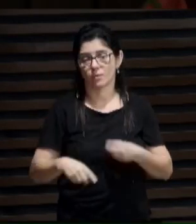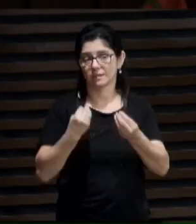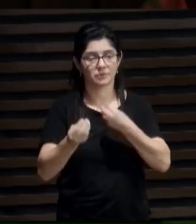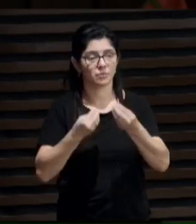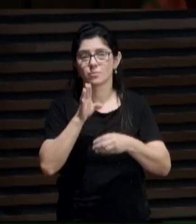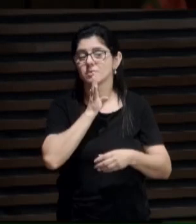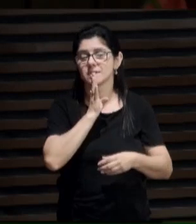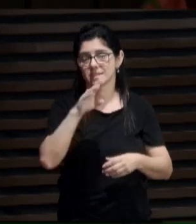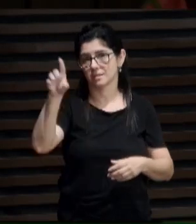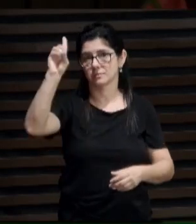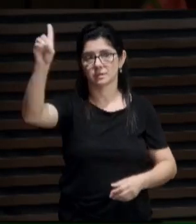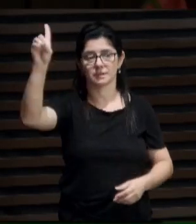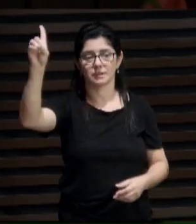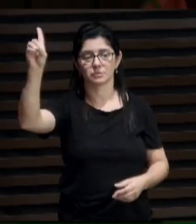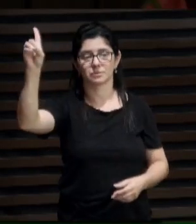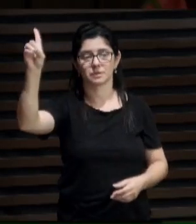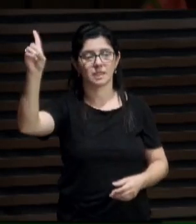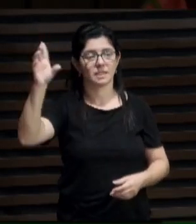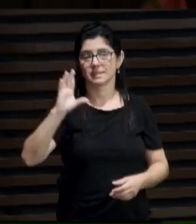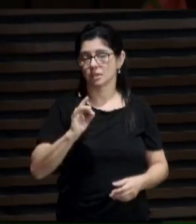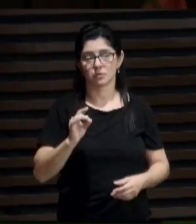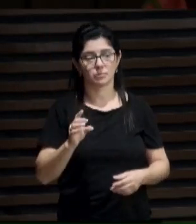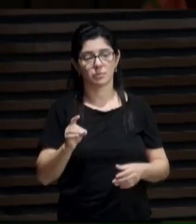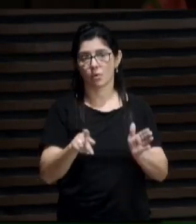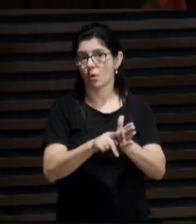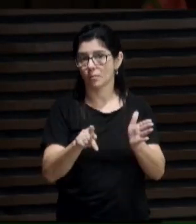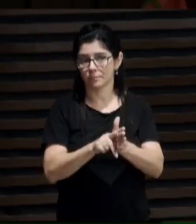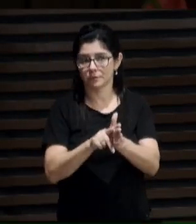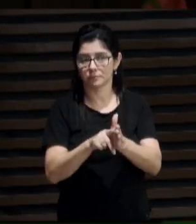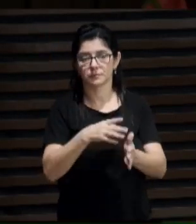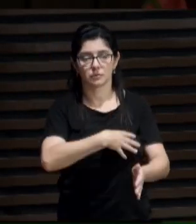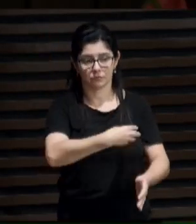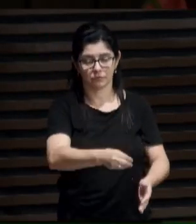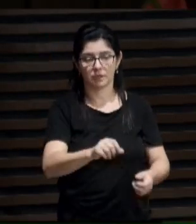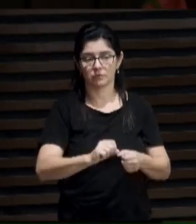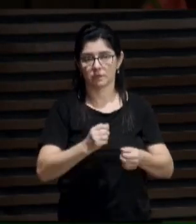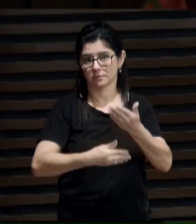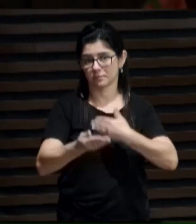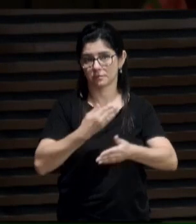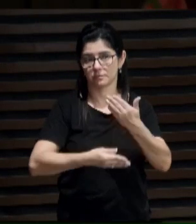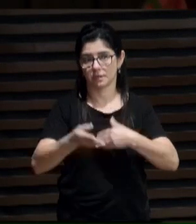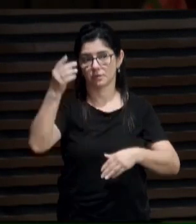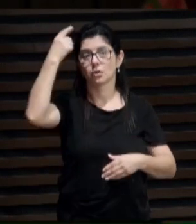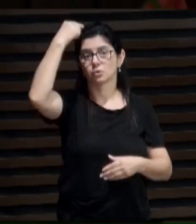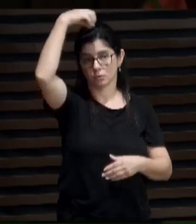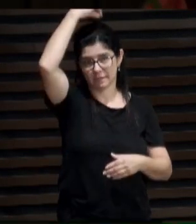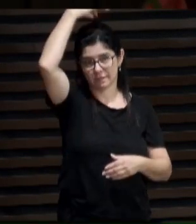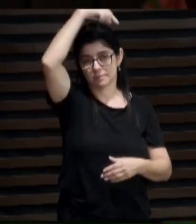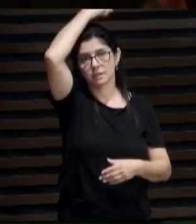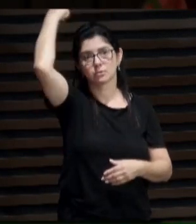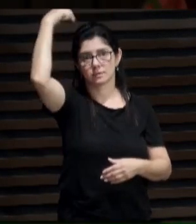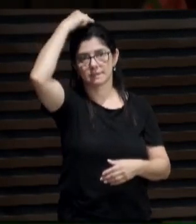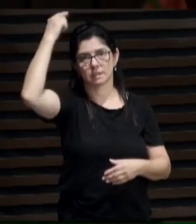Deus sem que o próprio Filho o faça por meio do Espírito Santo. O texto